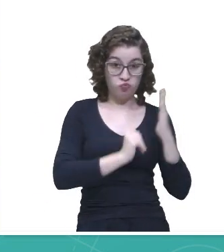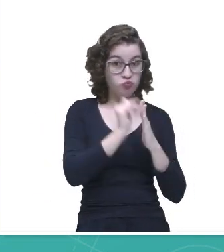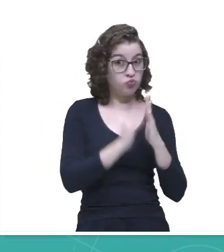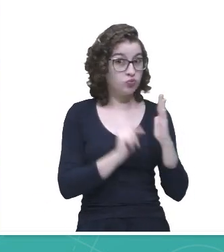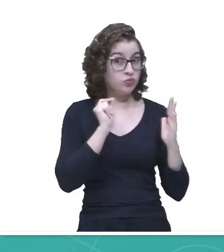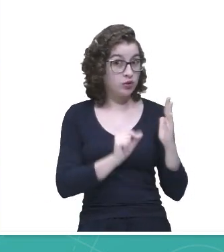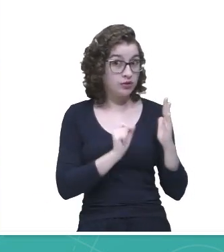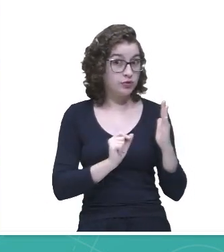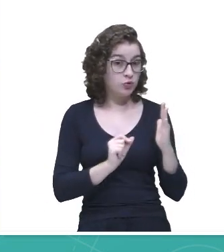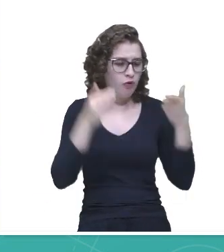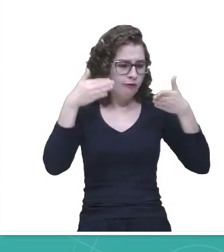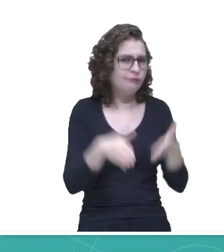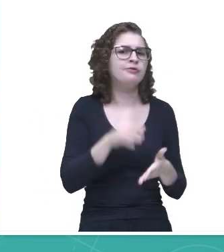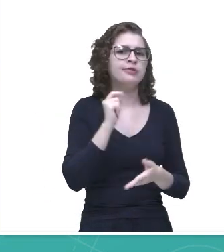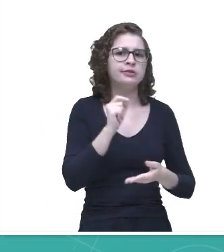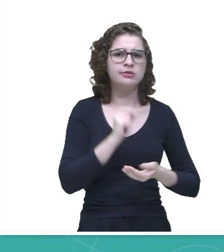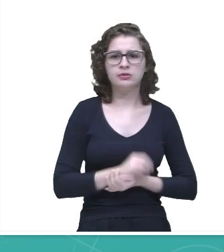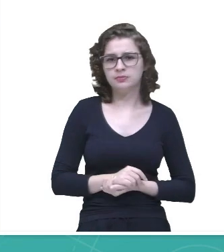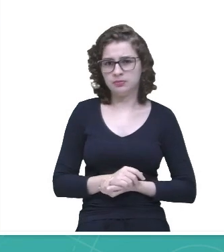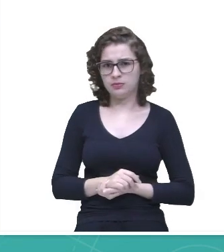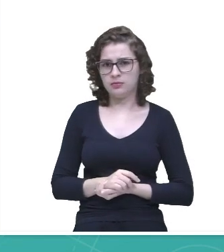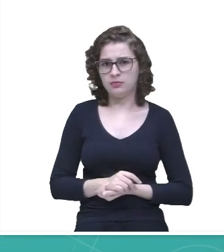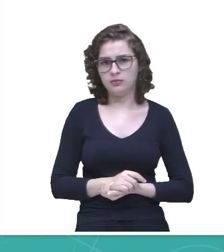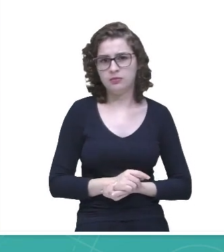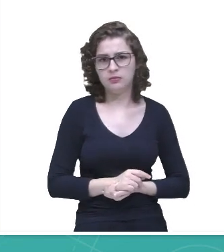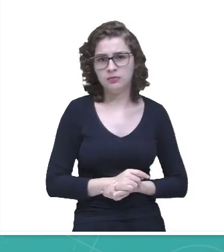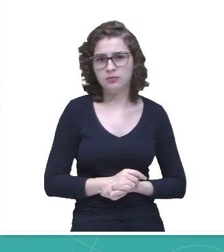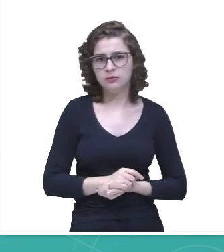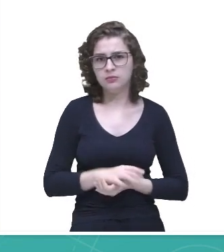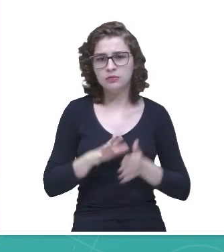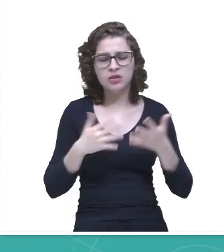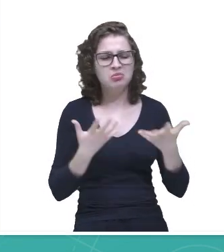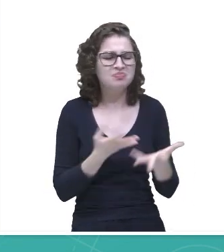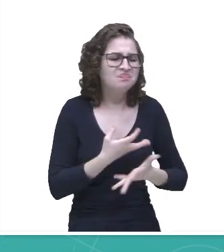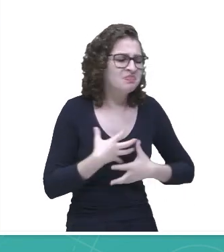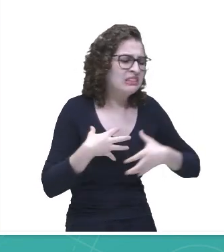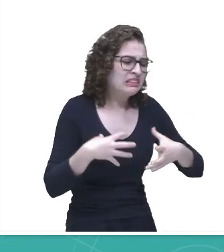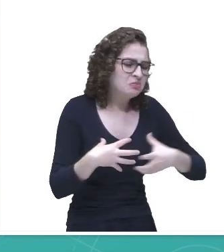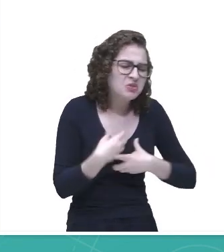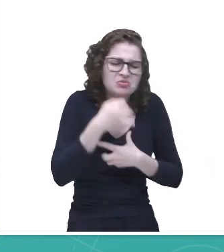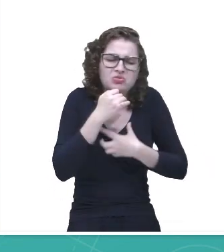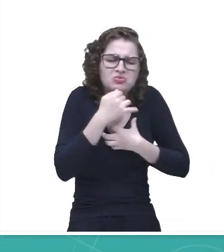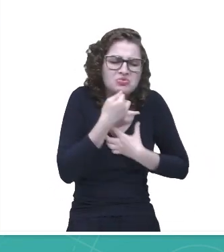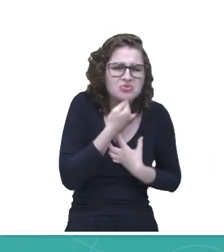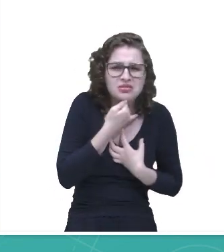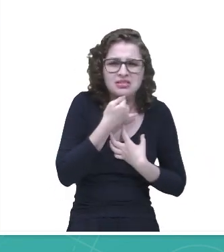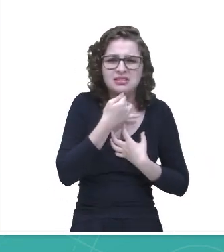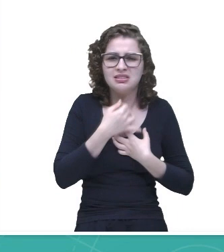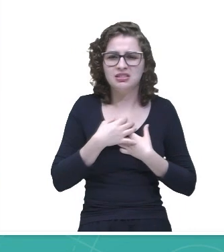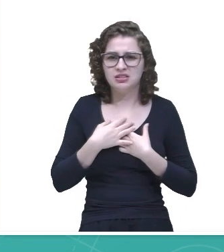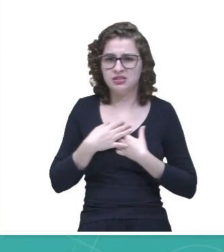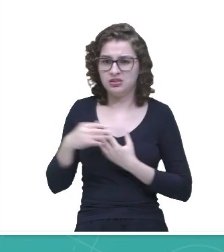vai falar que vai trabalhar o melancólico, a tristeza. O expressionismo trabalha